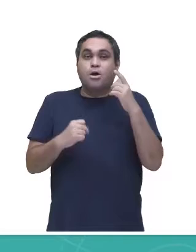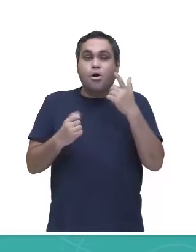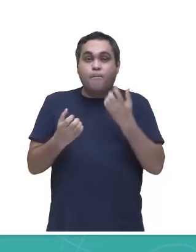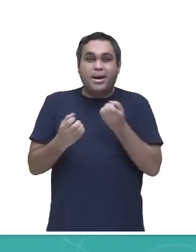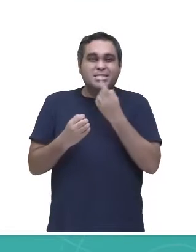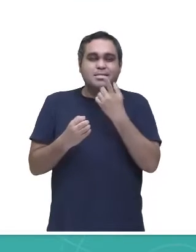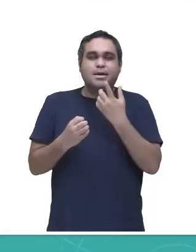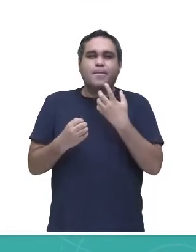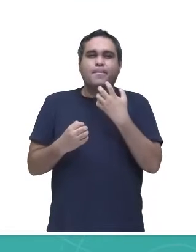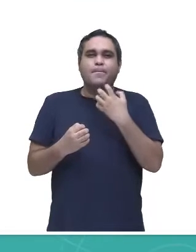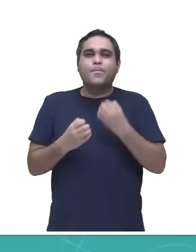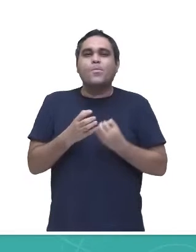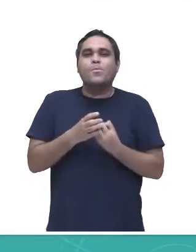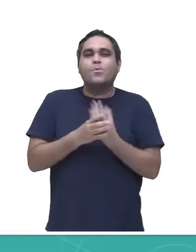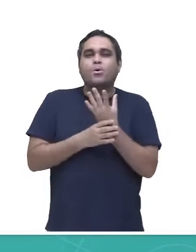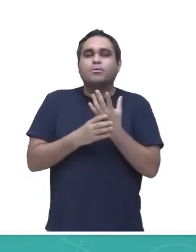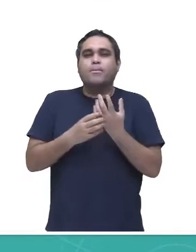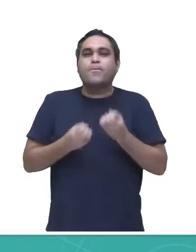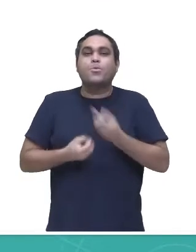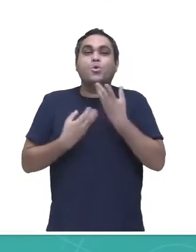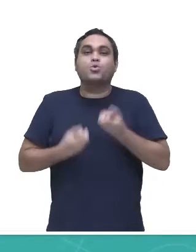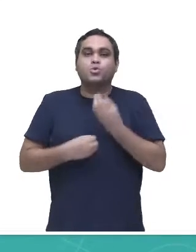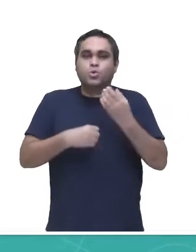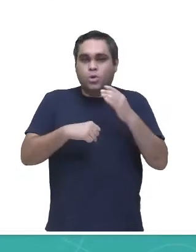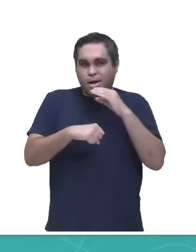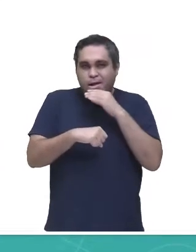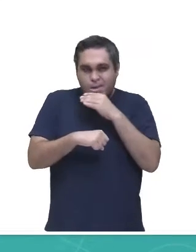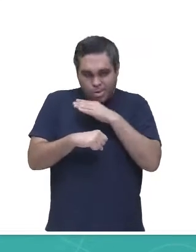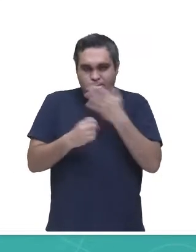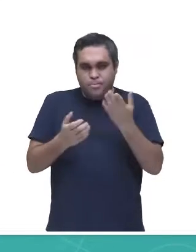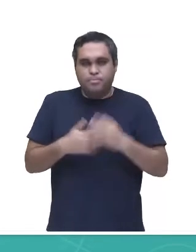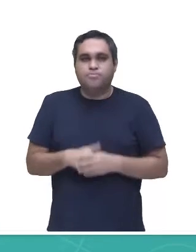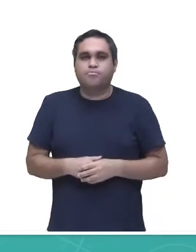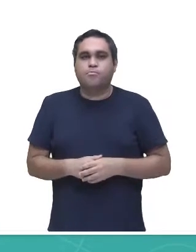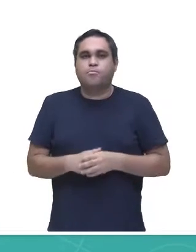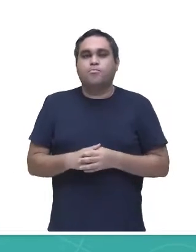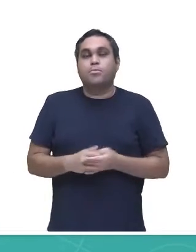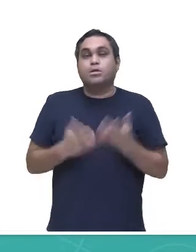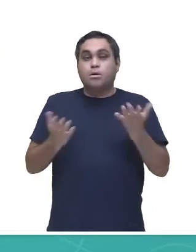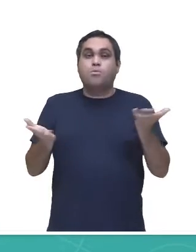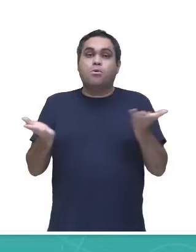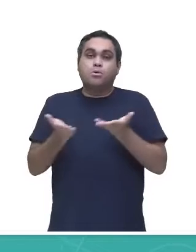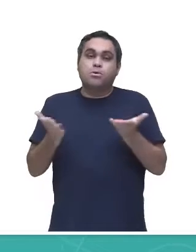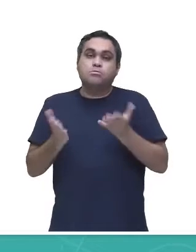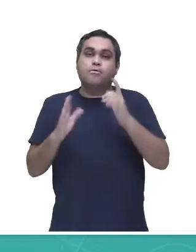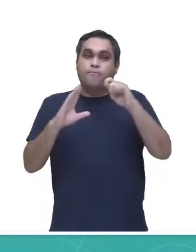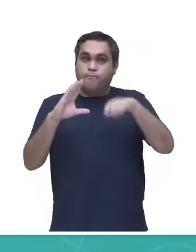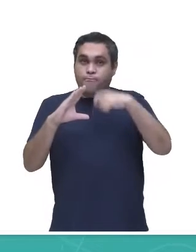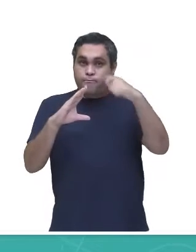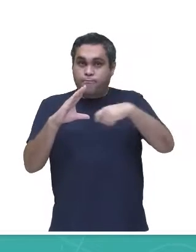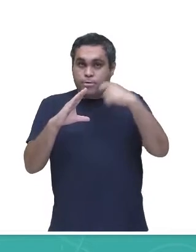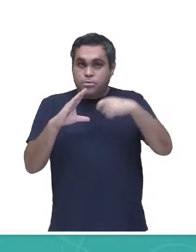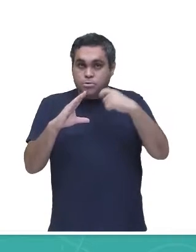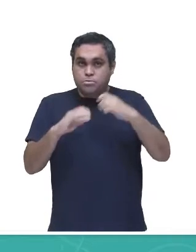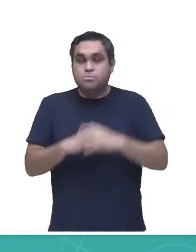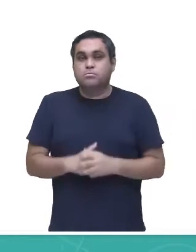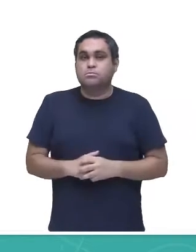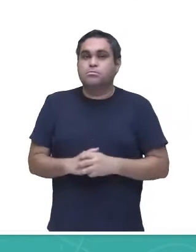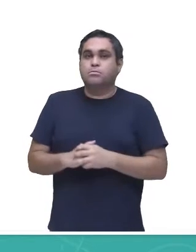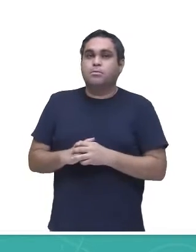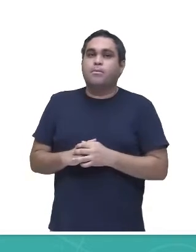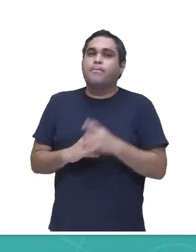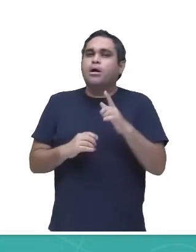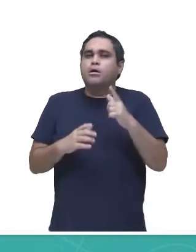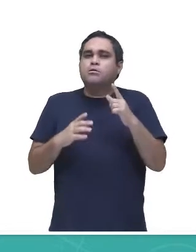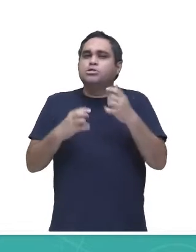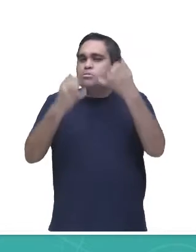de tecido adiposo, né, essa camada de gordura. Agora, a gente vai visualizar aí um vídeo falando um pouco mais aí sobre as camadas da